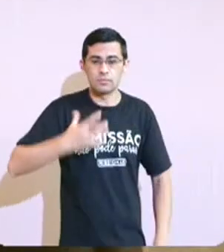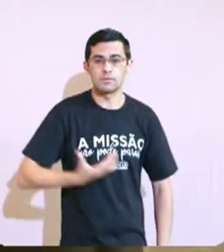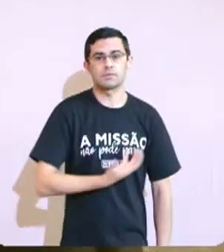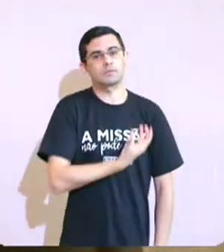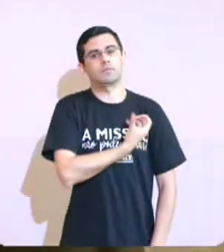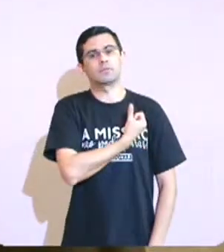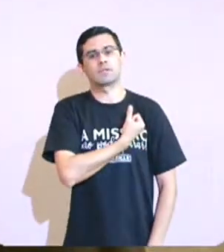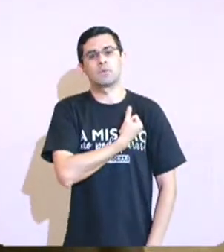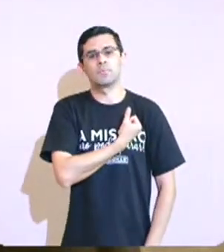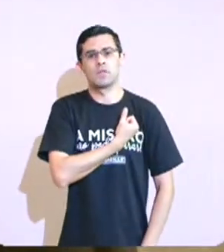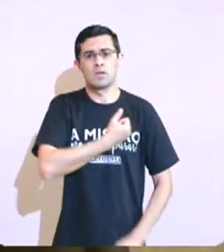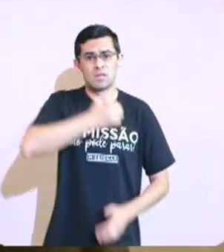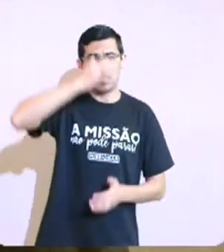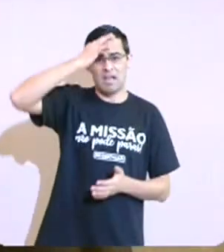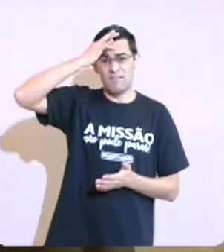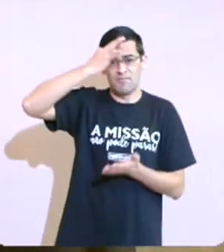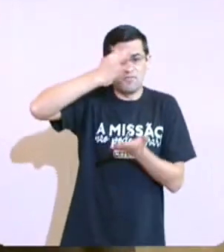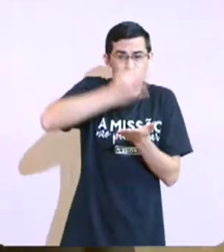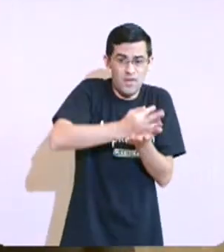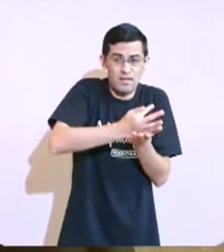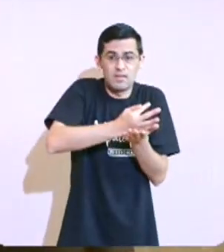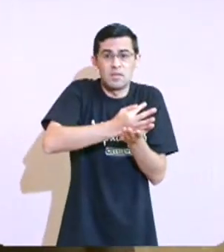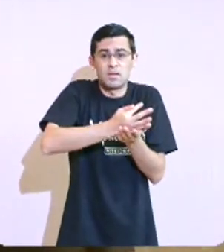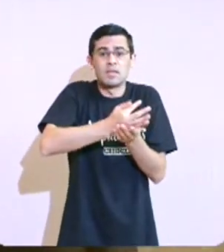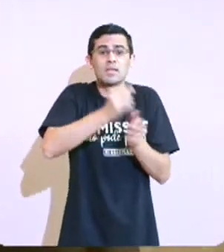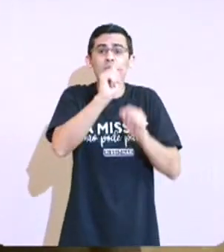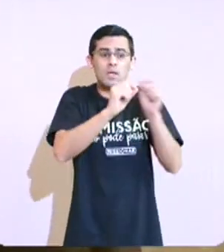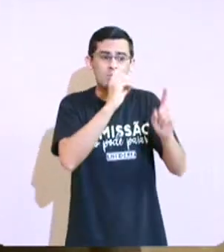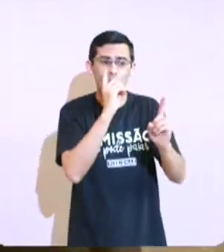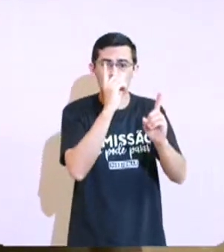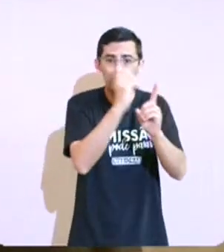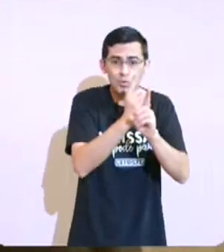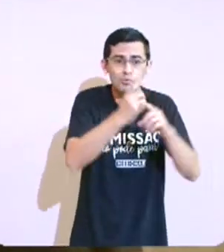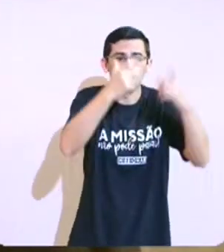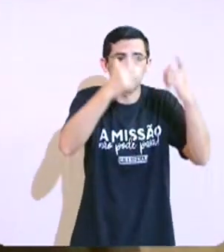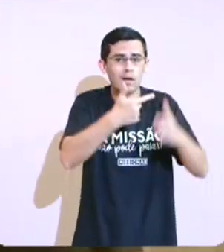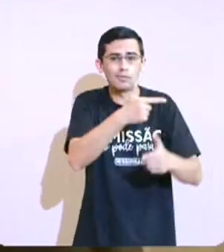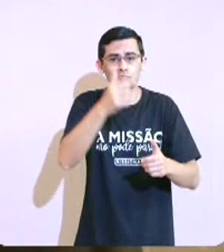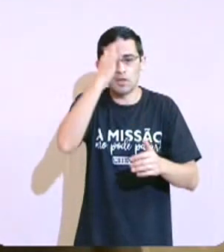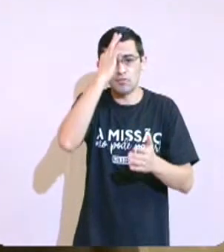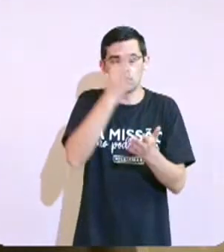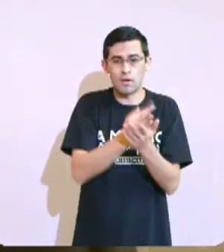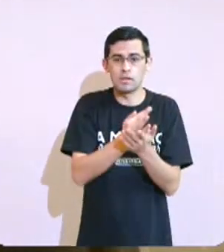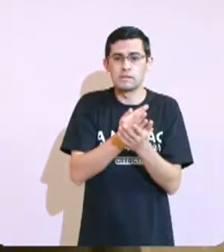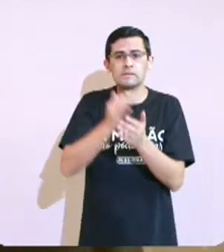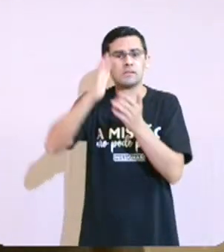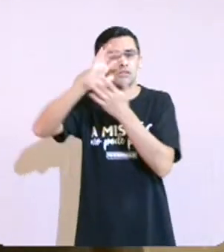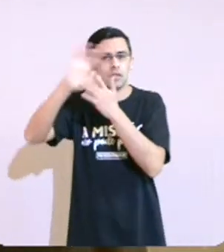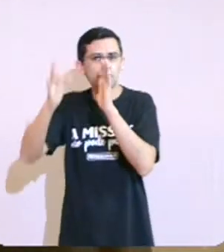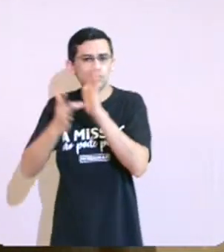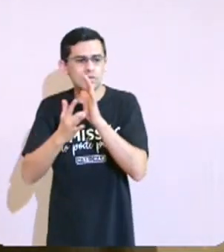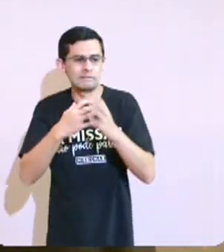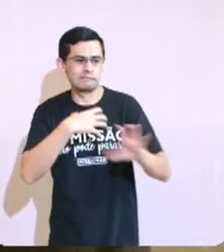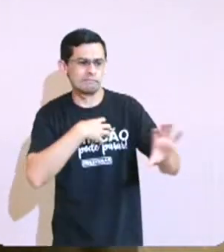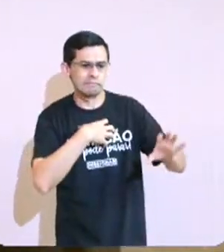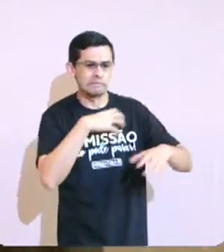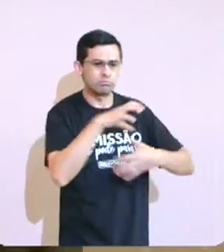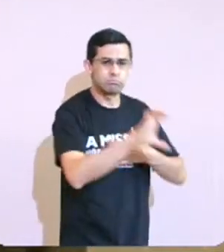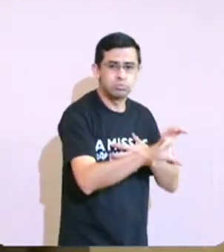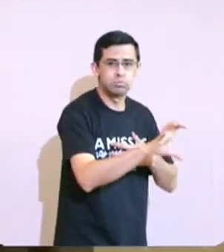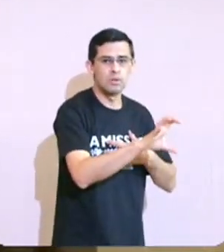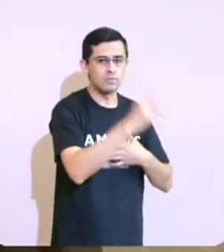aonde a fé encontrou a não fé. Ao vir à terra, Jesus identificou-se com a